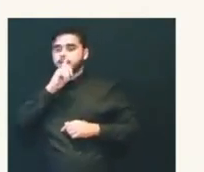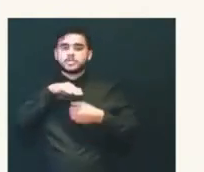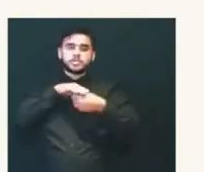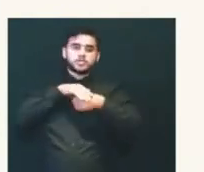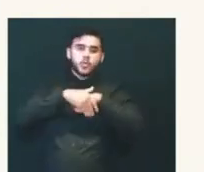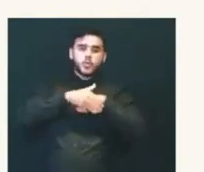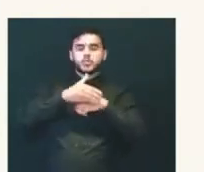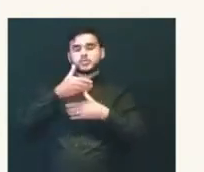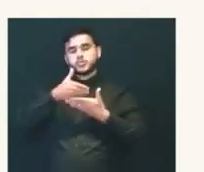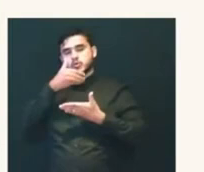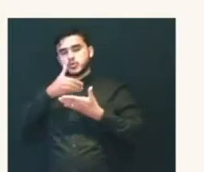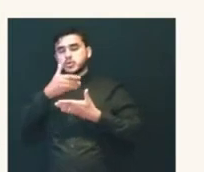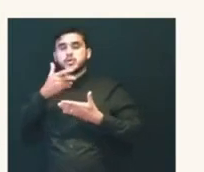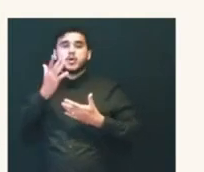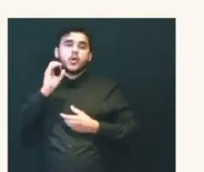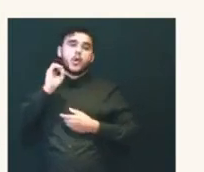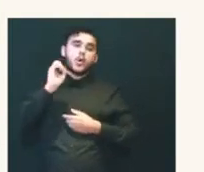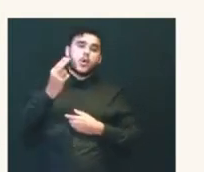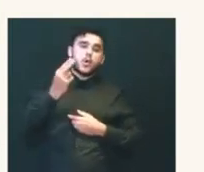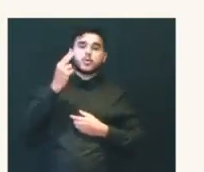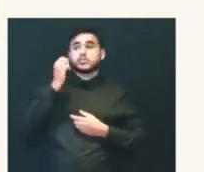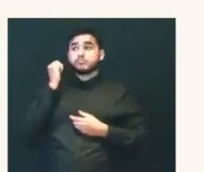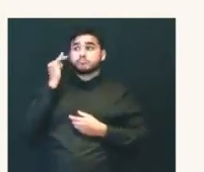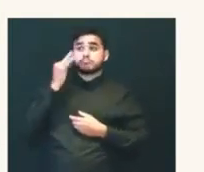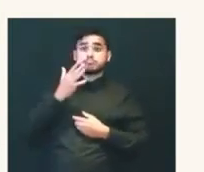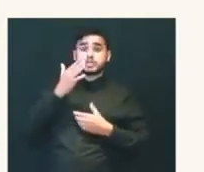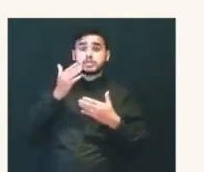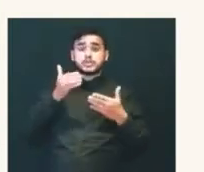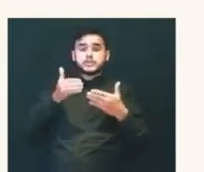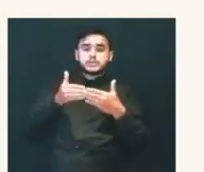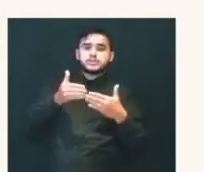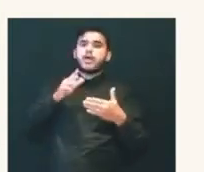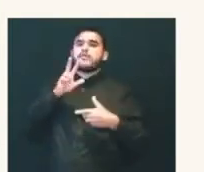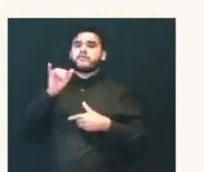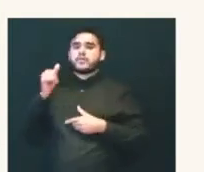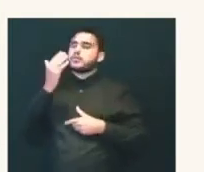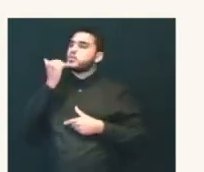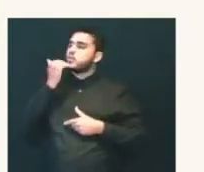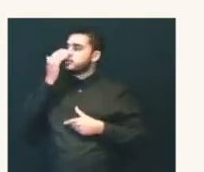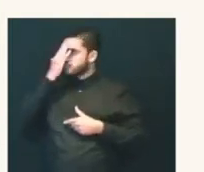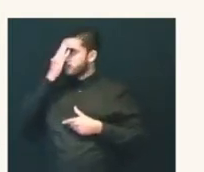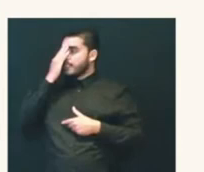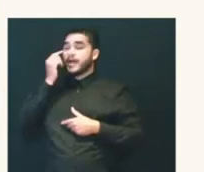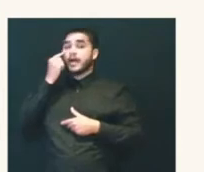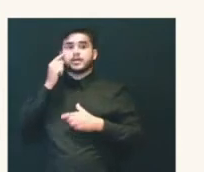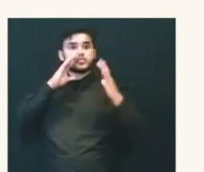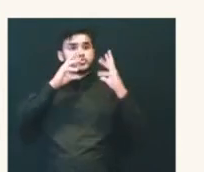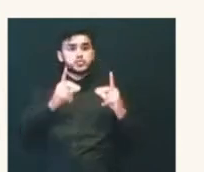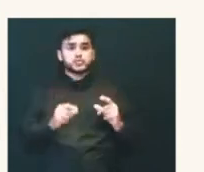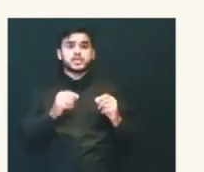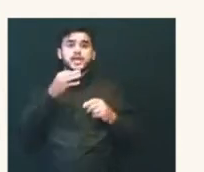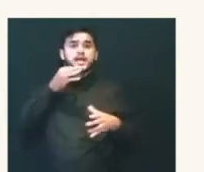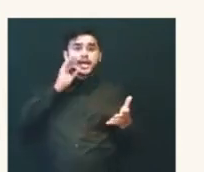pensando em todos os dias, pensando no café da manhã da segunda, no café da manhã da terça, no café da manhã da quarta, vai pensando em todas as